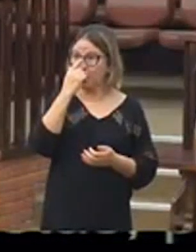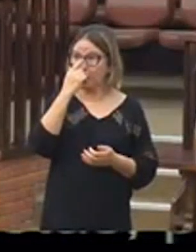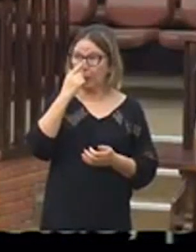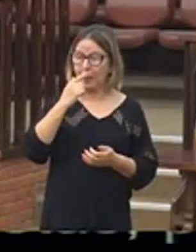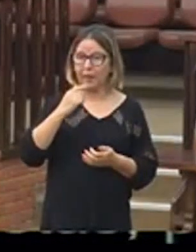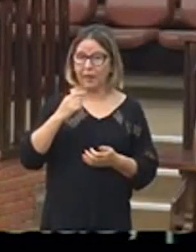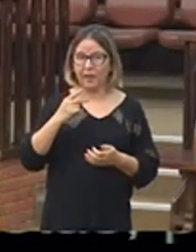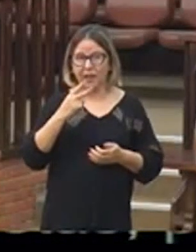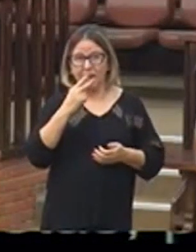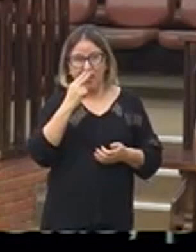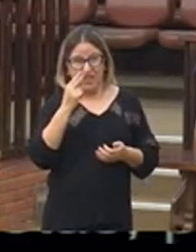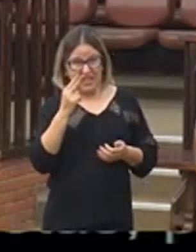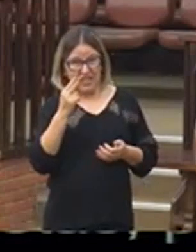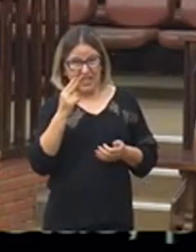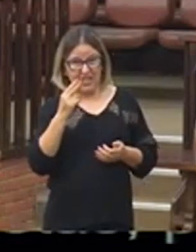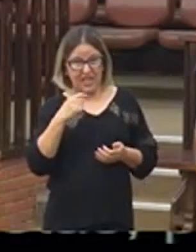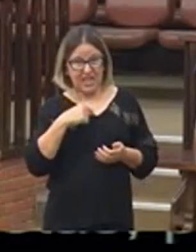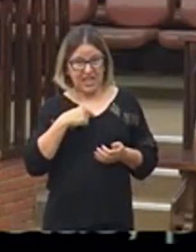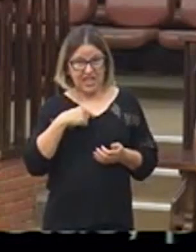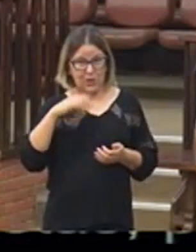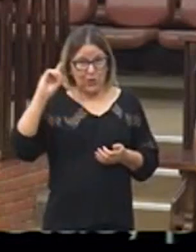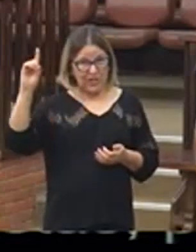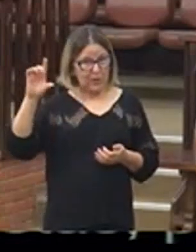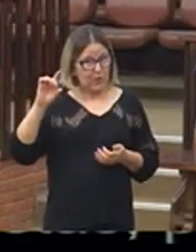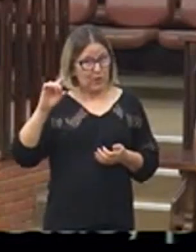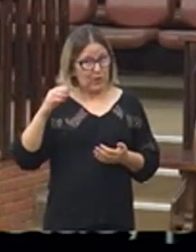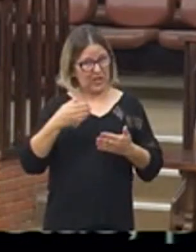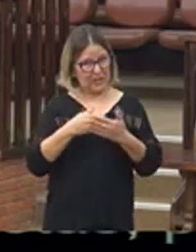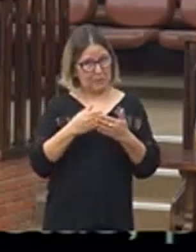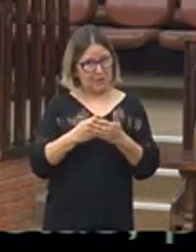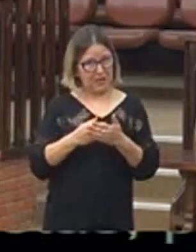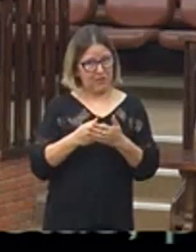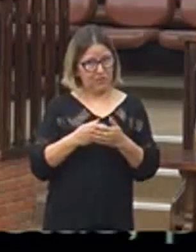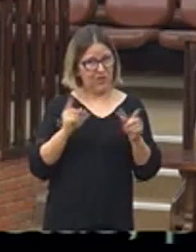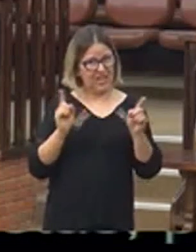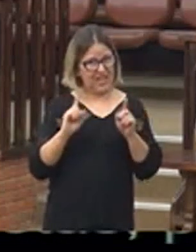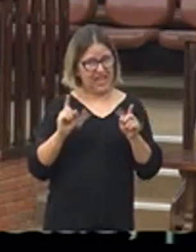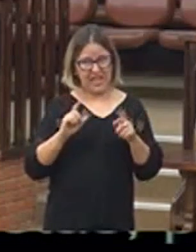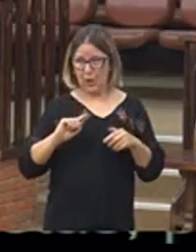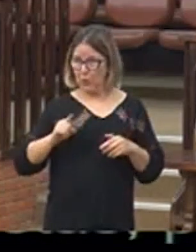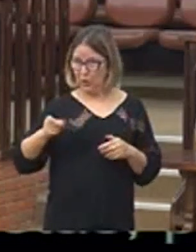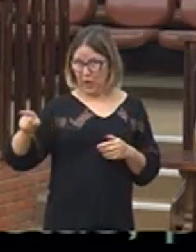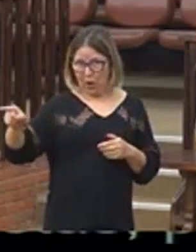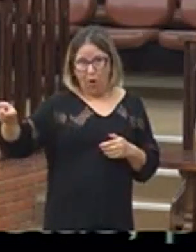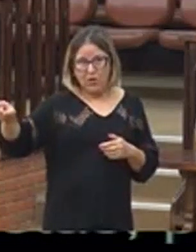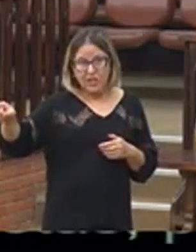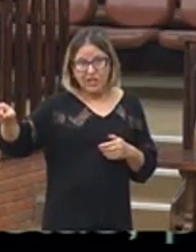Acaso sou Deus apenas de perto, diz o Senhor, e não também de longe?